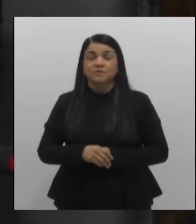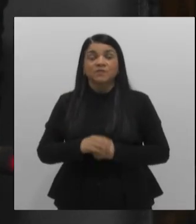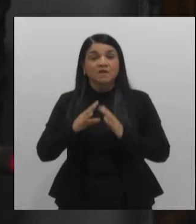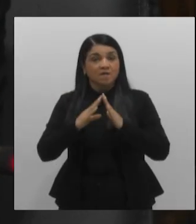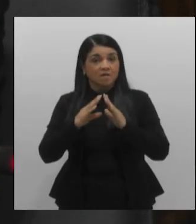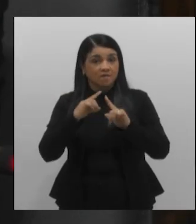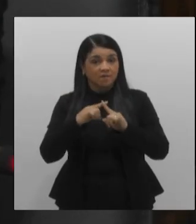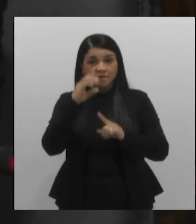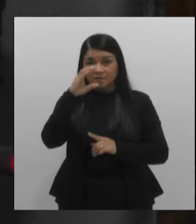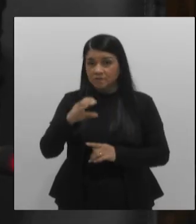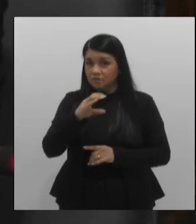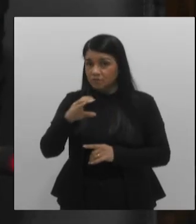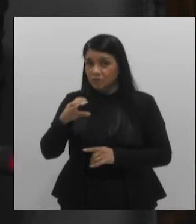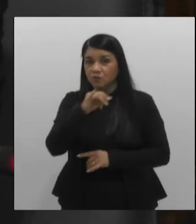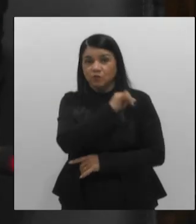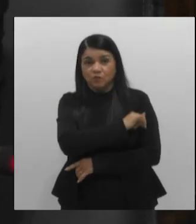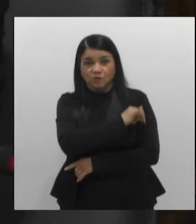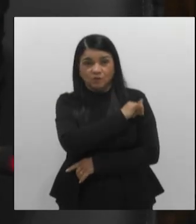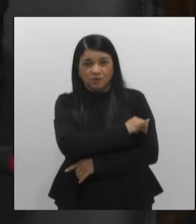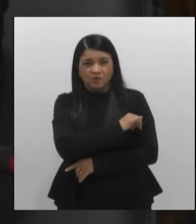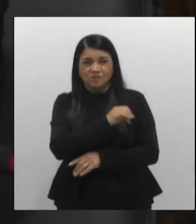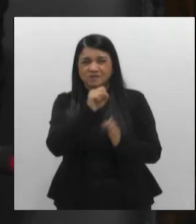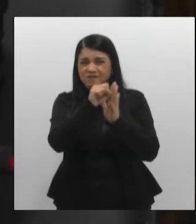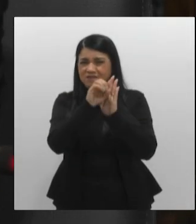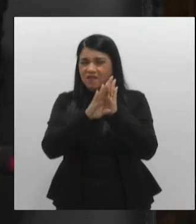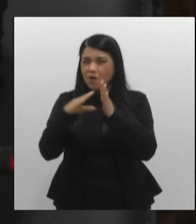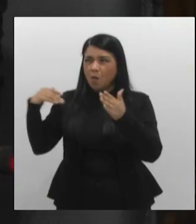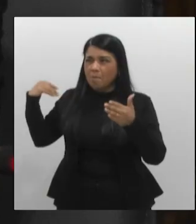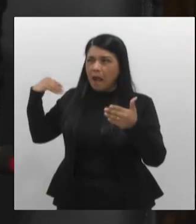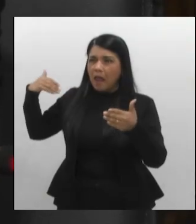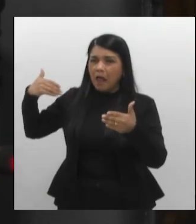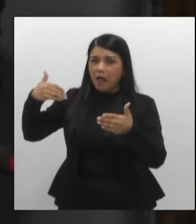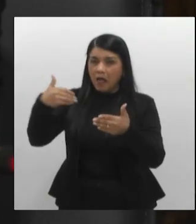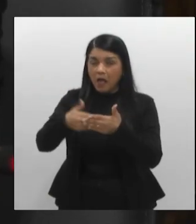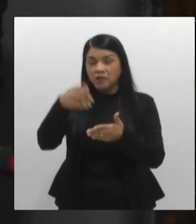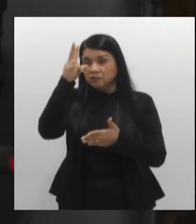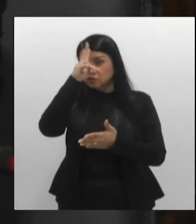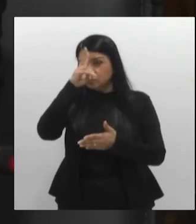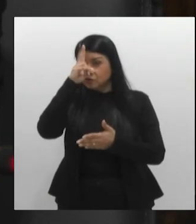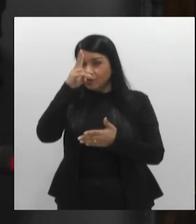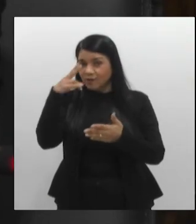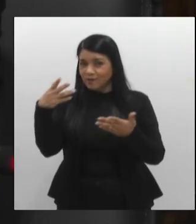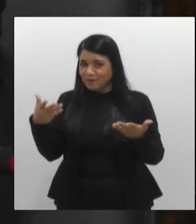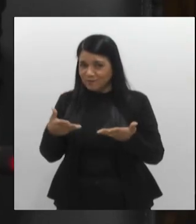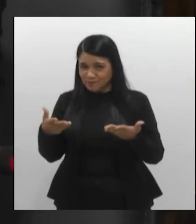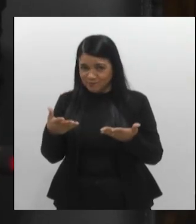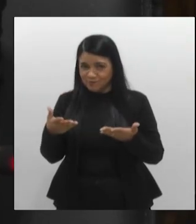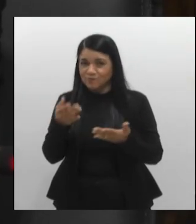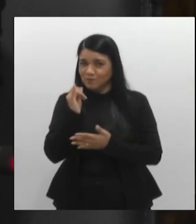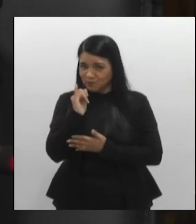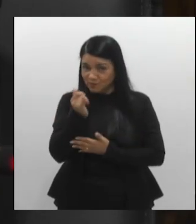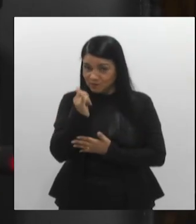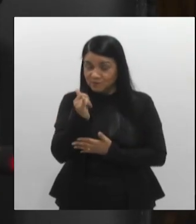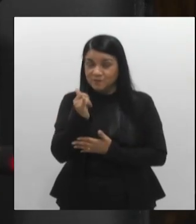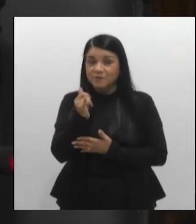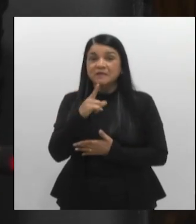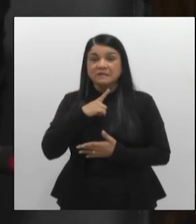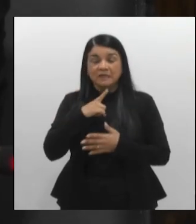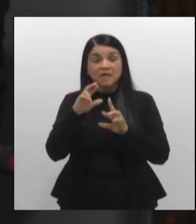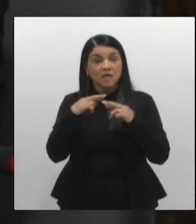Igreja Católica no Rio de Janeiro, ao longo desses séculos todos de história que estamos recordando, tem